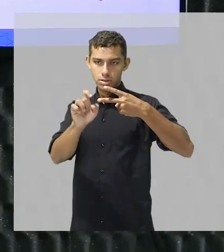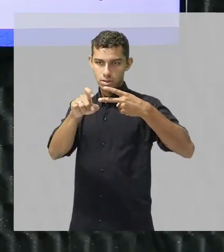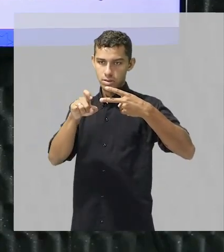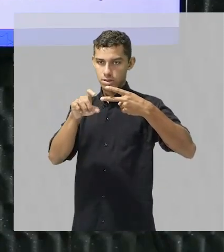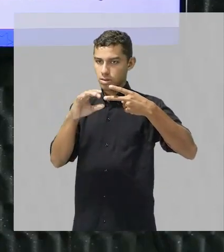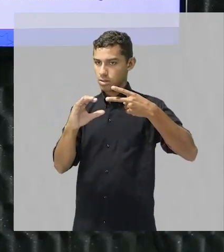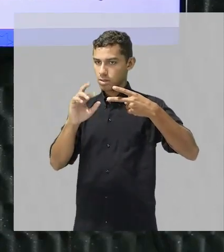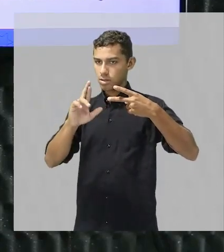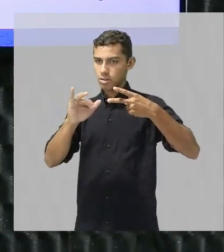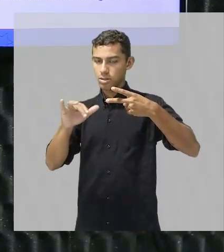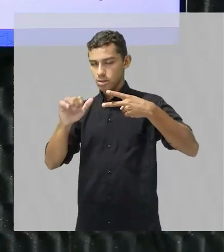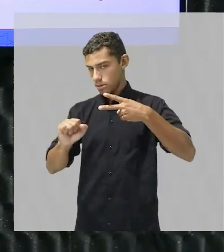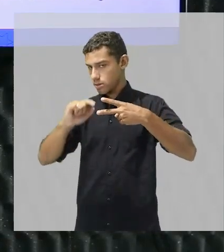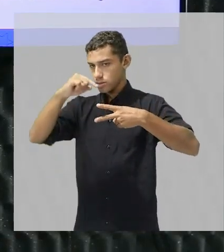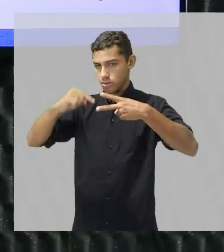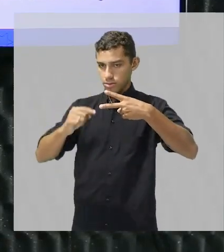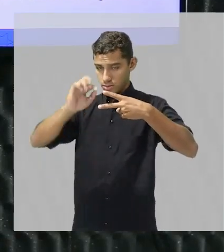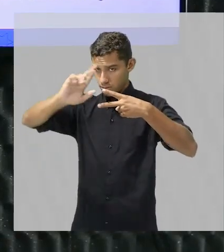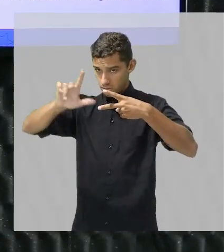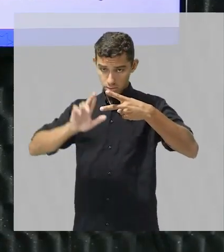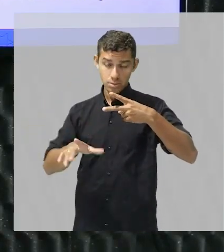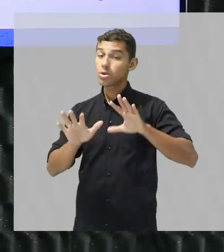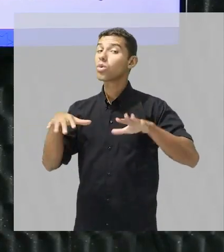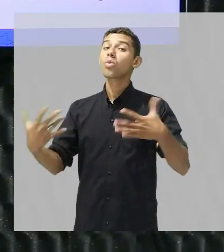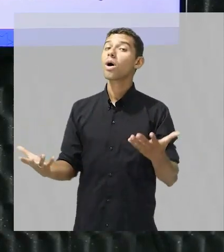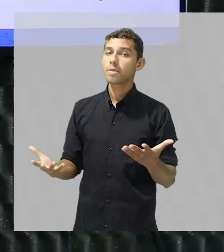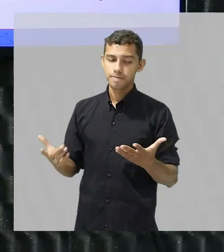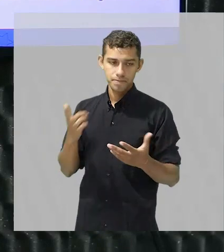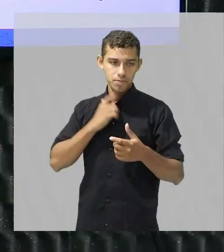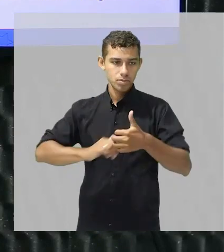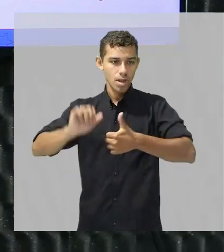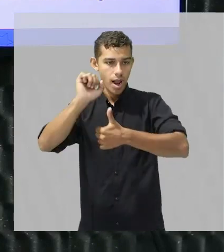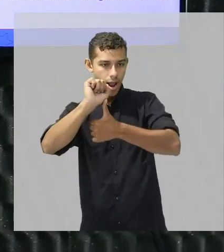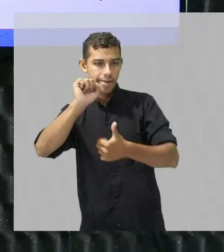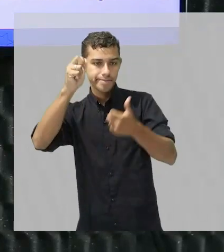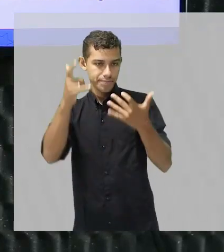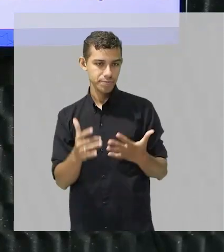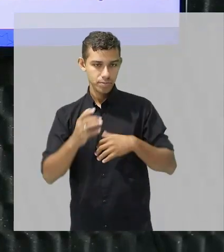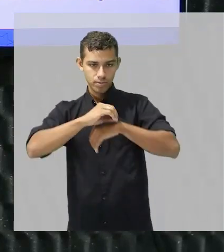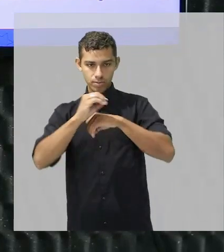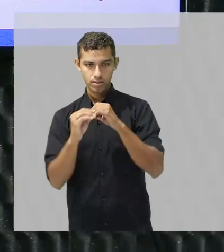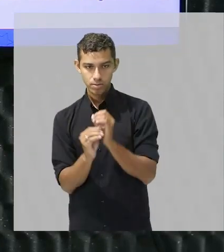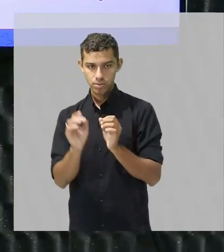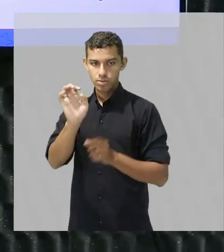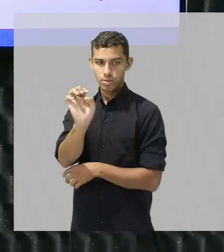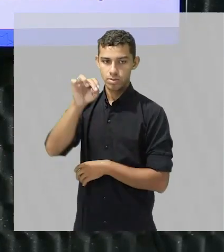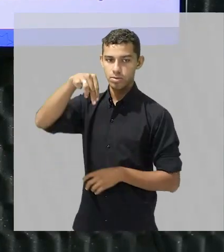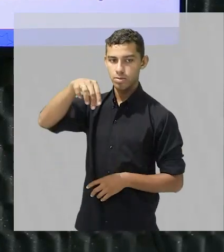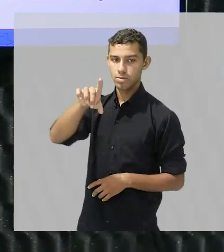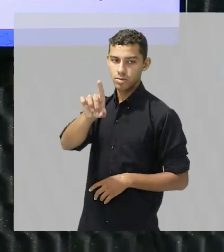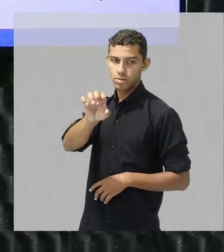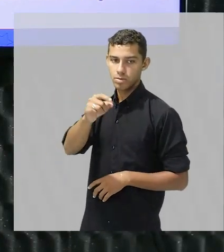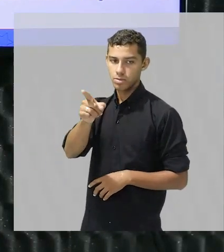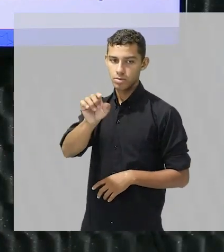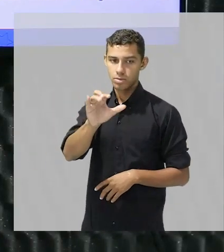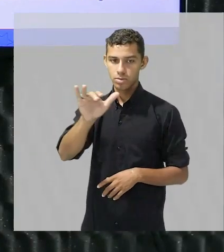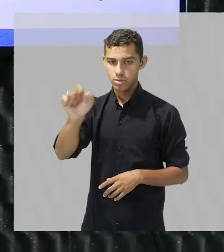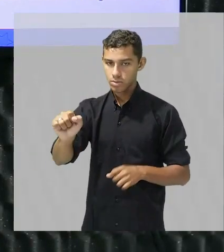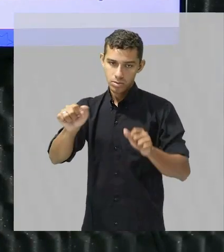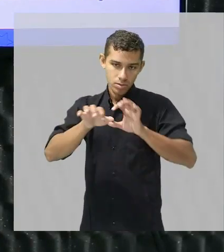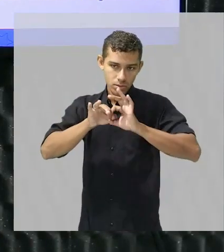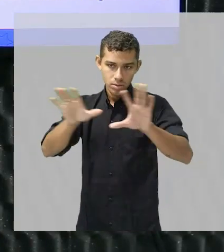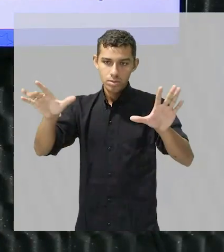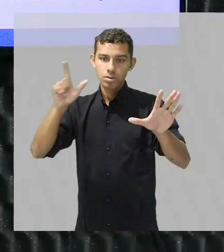A letra A diz o seguinte: as glândulas endócrinas liberam substâncias em locais de pH ácido e